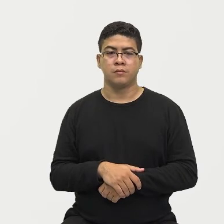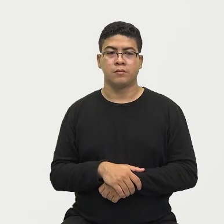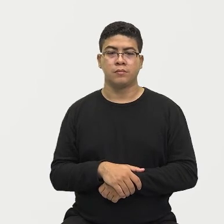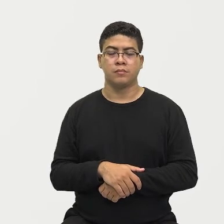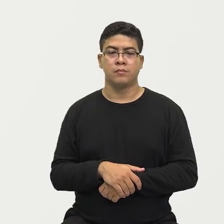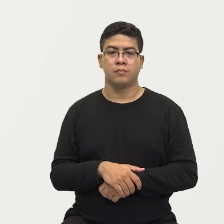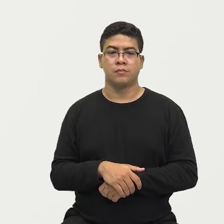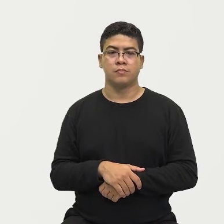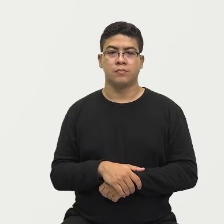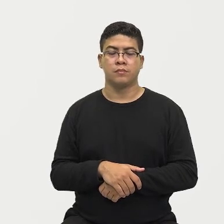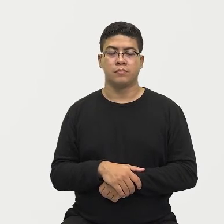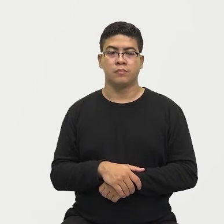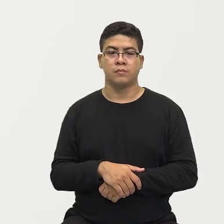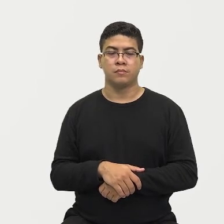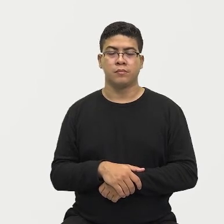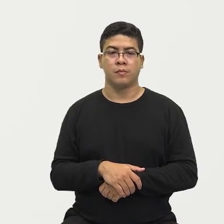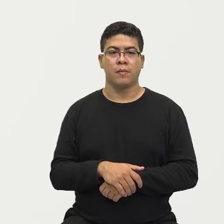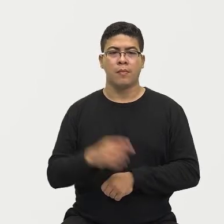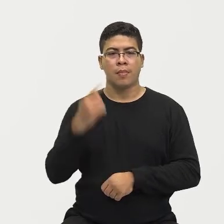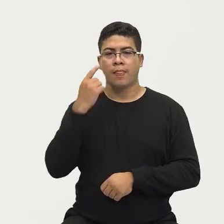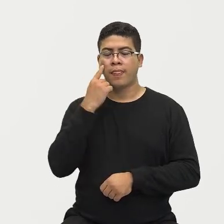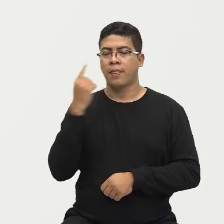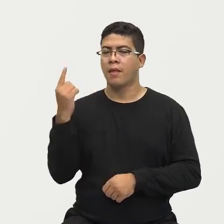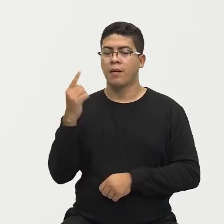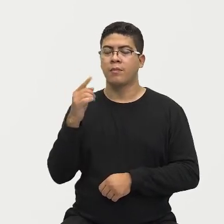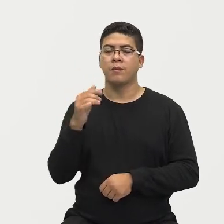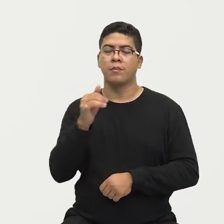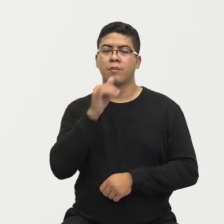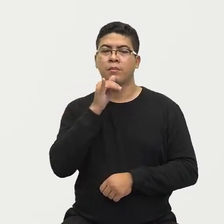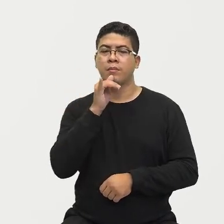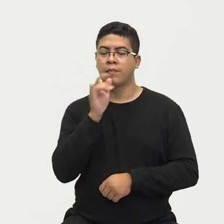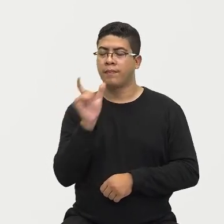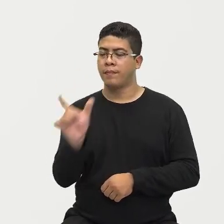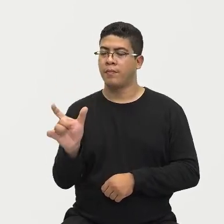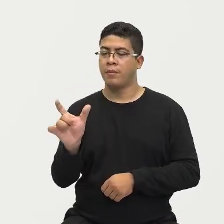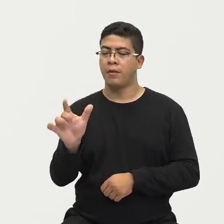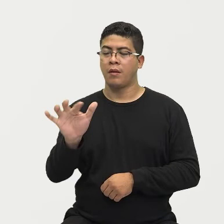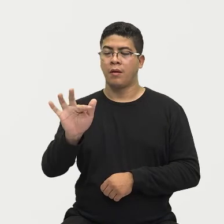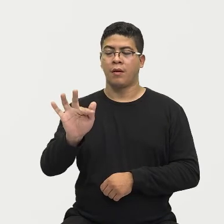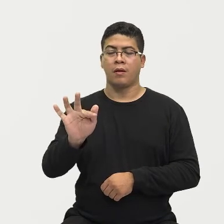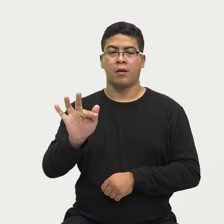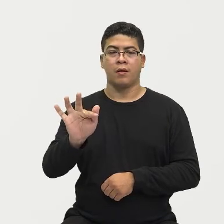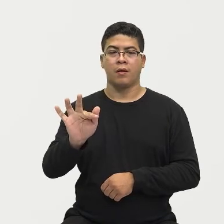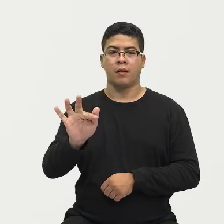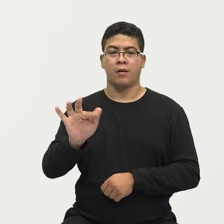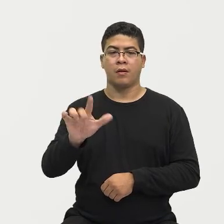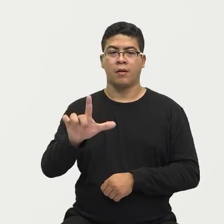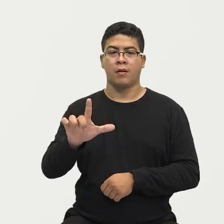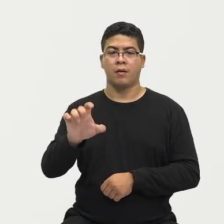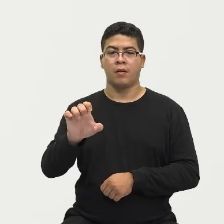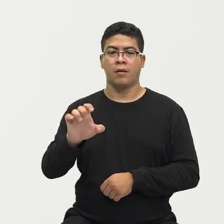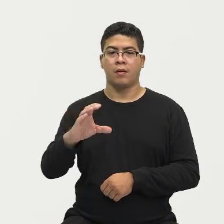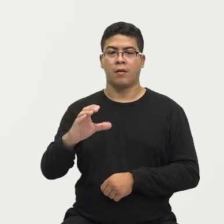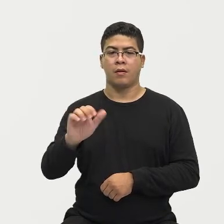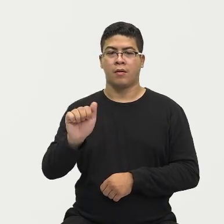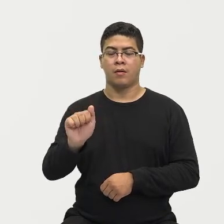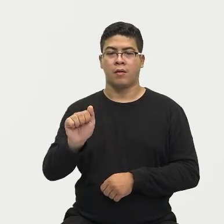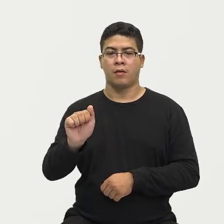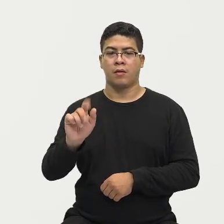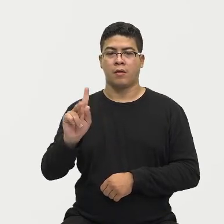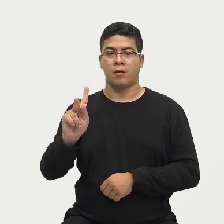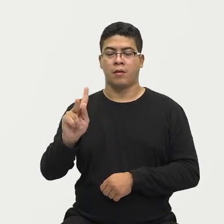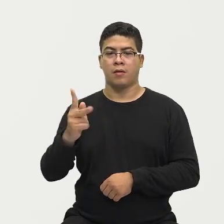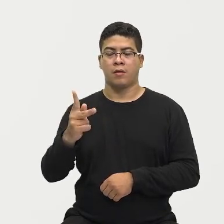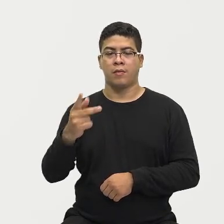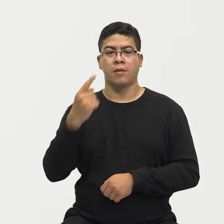Substantivo e adjetivo. A palavra flecha, olha só, flecha dinâmica ou flecha